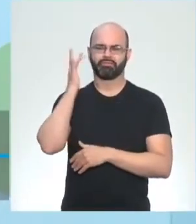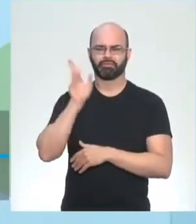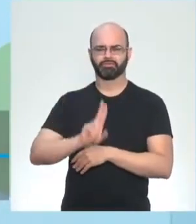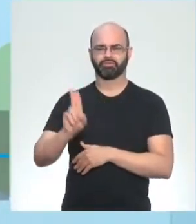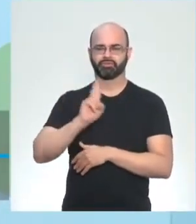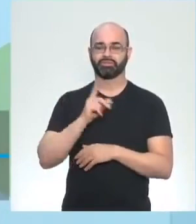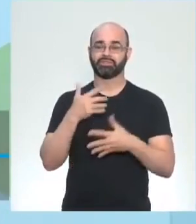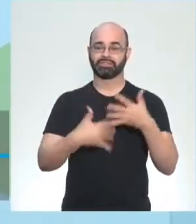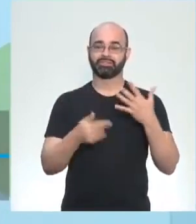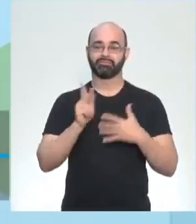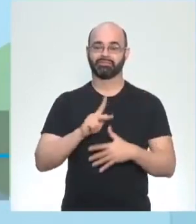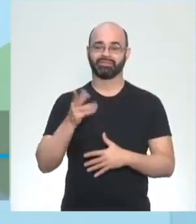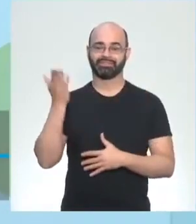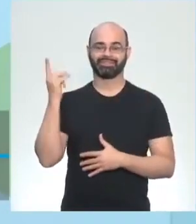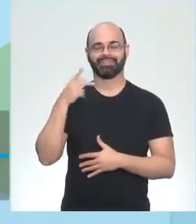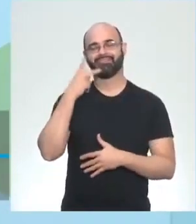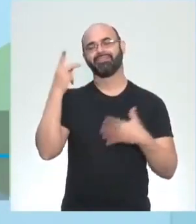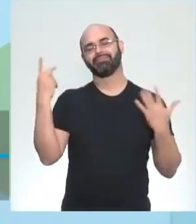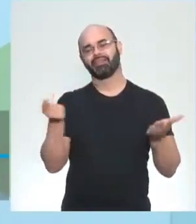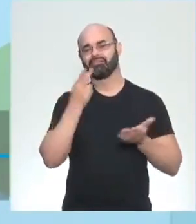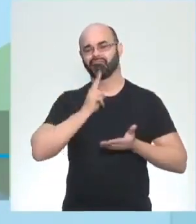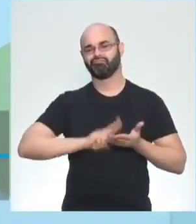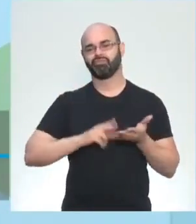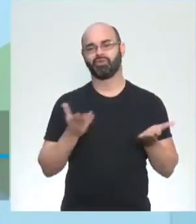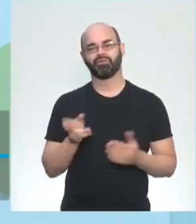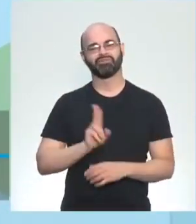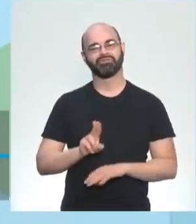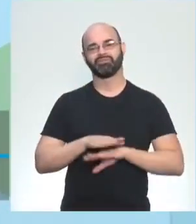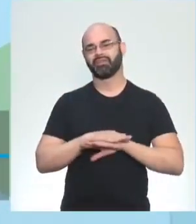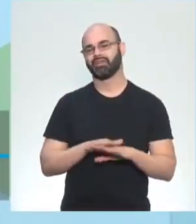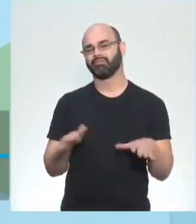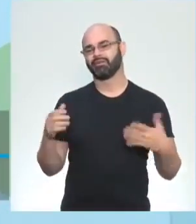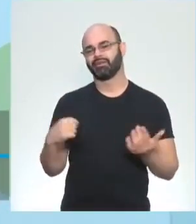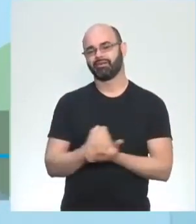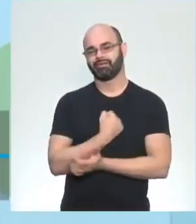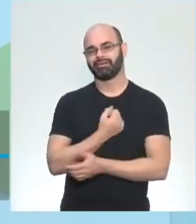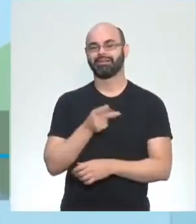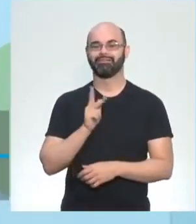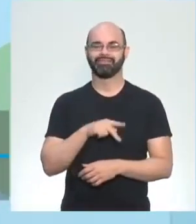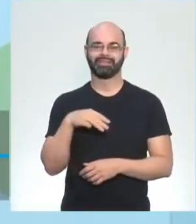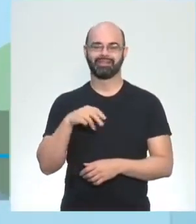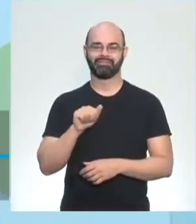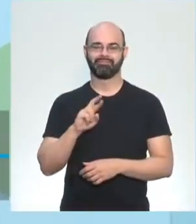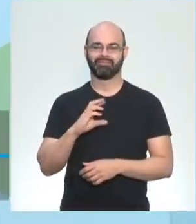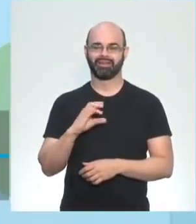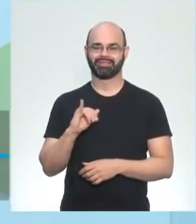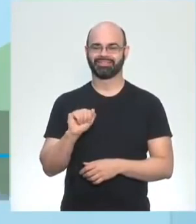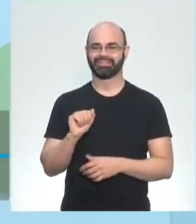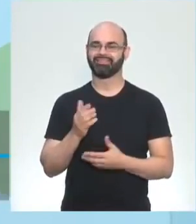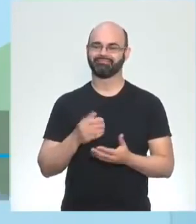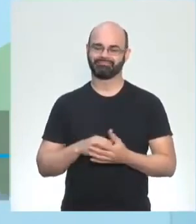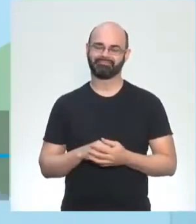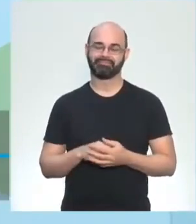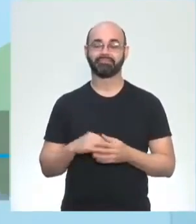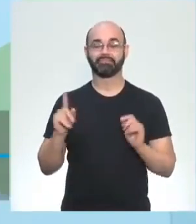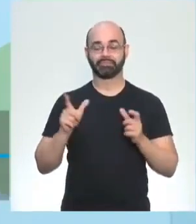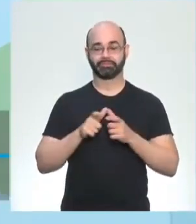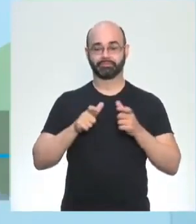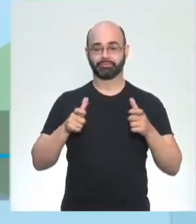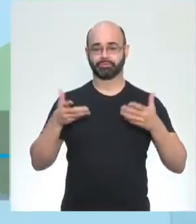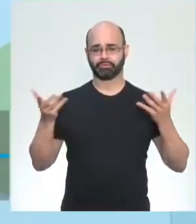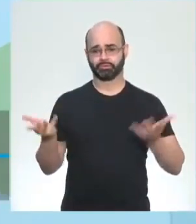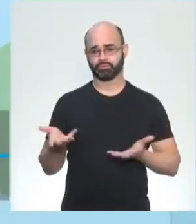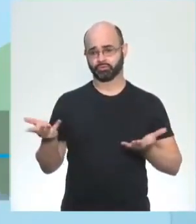falou, infelizmente, não utilizamos cartas nos dias de hoje. Né? A professora Márcia está dizendo isso. E a maioria estão dizendo que, por causa